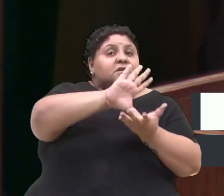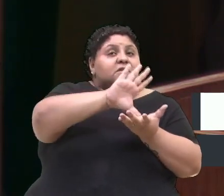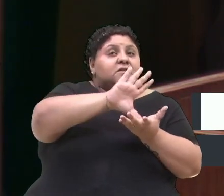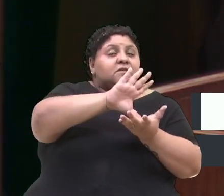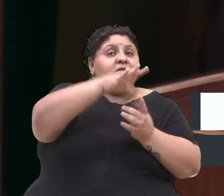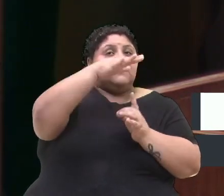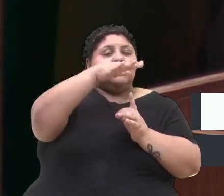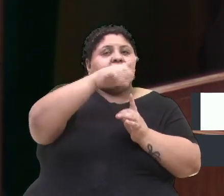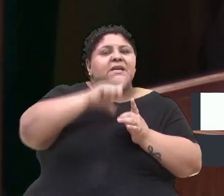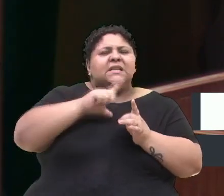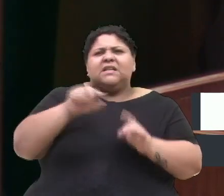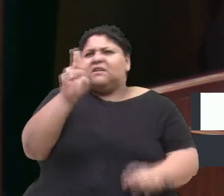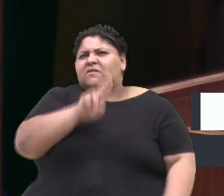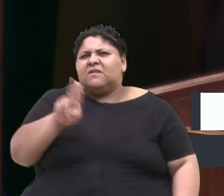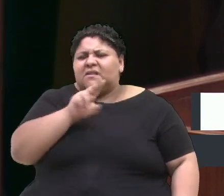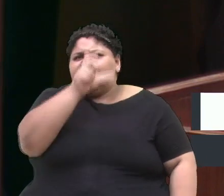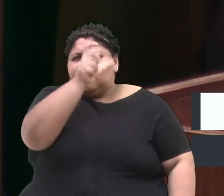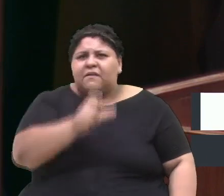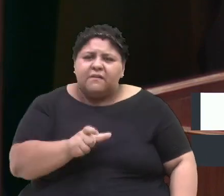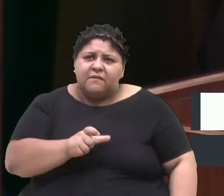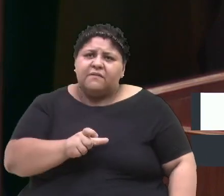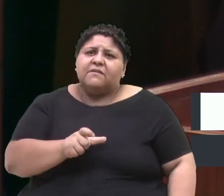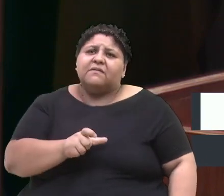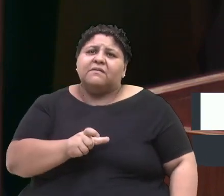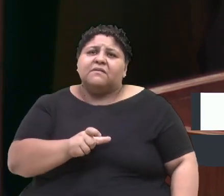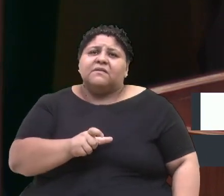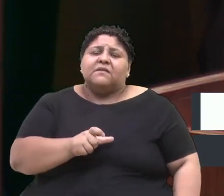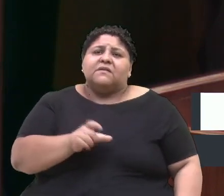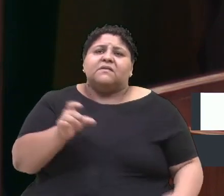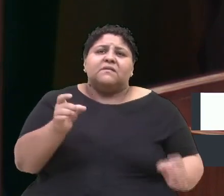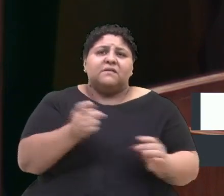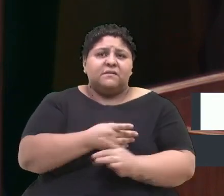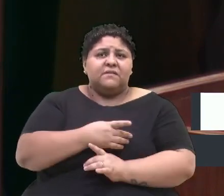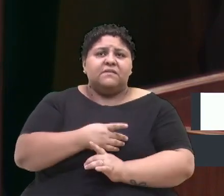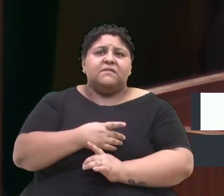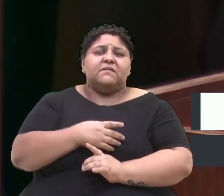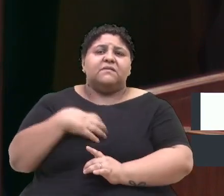um uso com pessoas preparadas e se